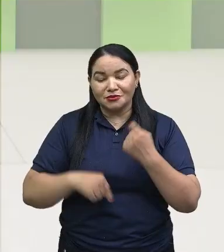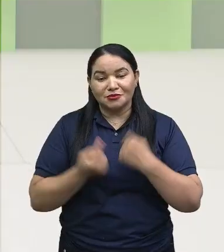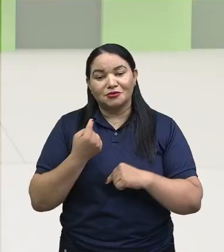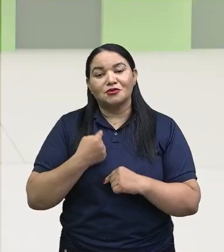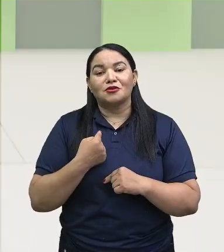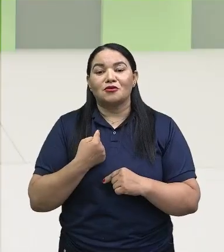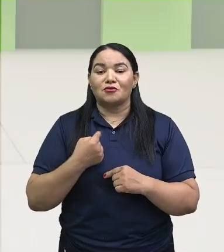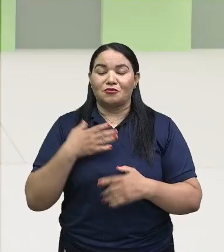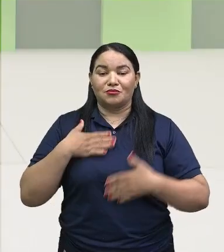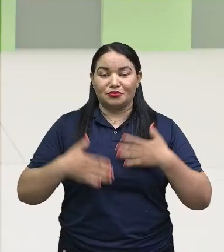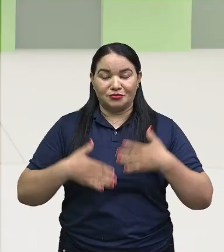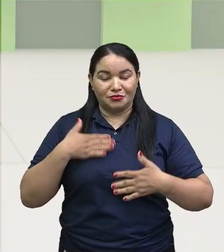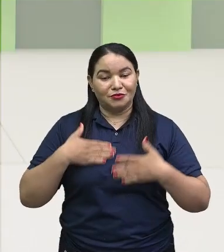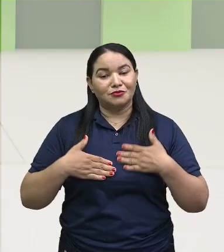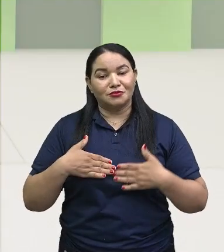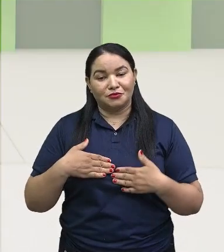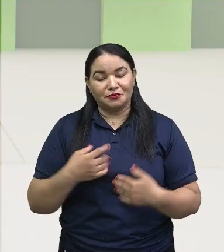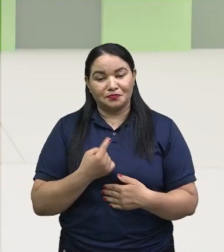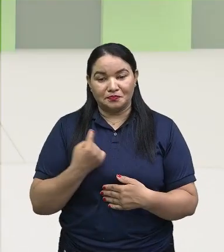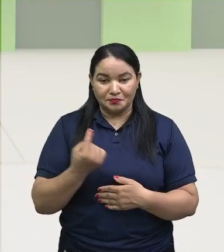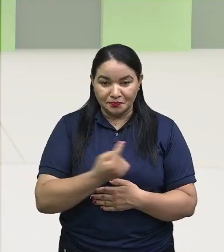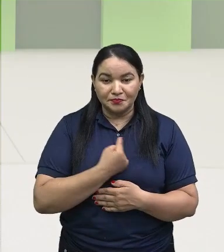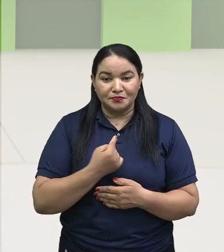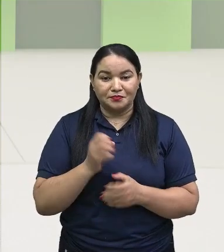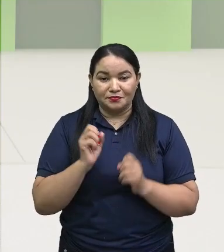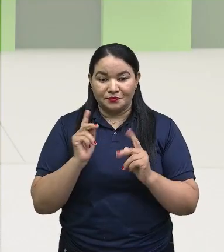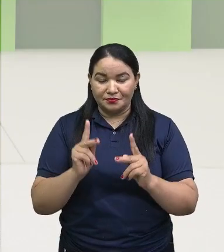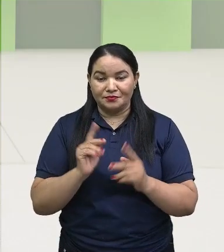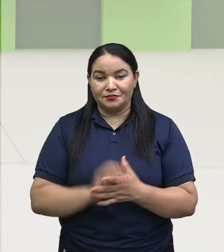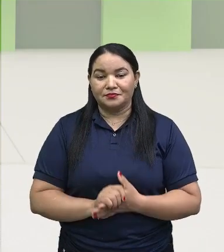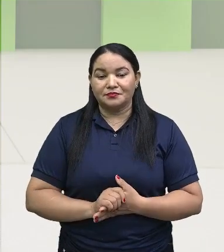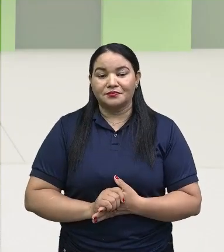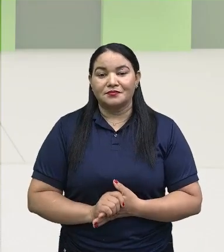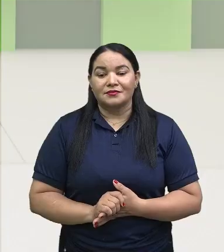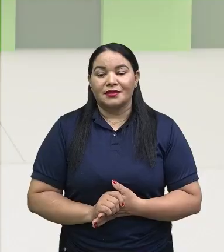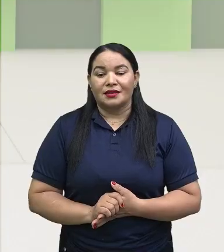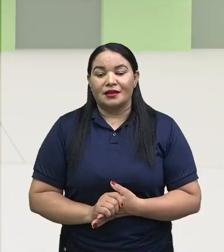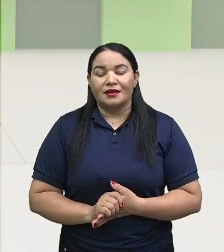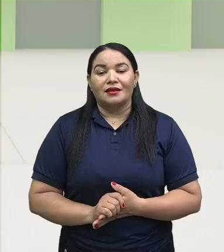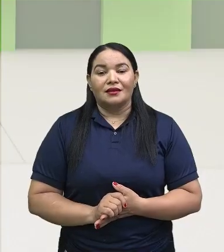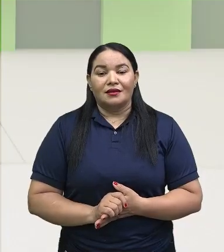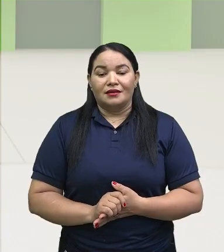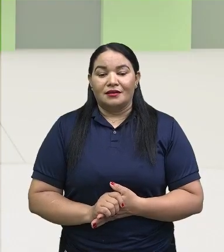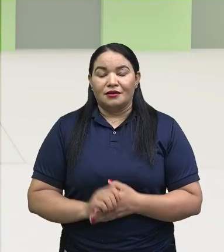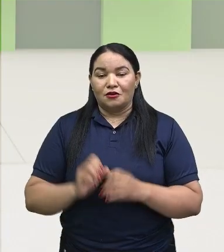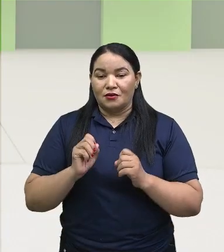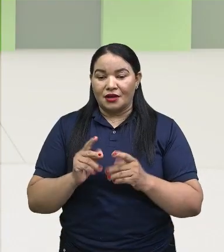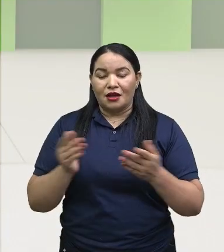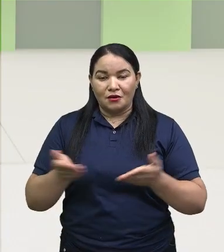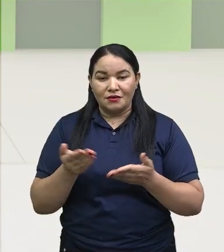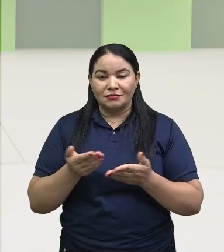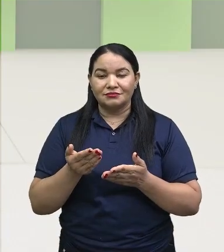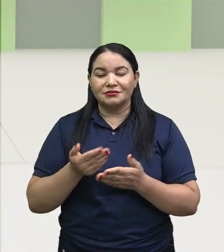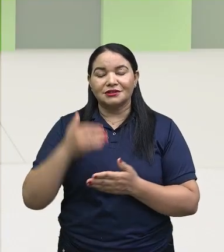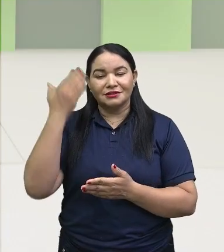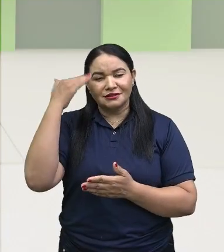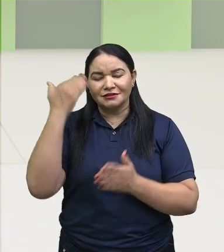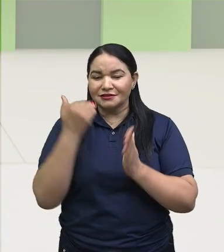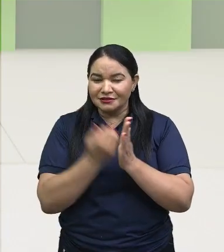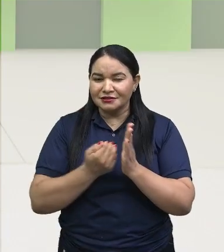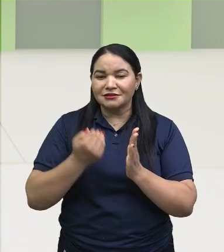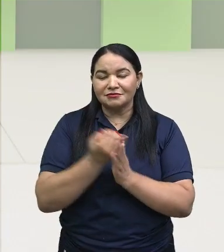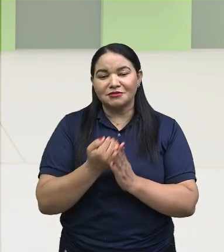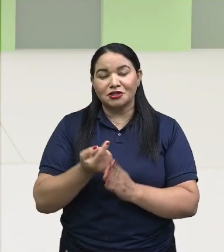do organismo, né? São funções ali que o nosso corpo desempenha, tá bom? Muito bem. E para a gente compreender um pouco melhor sobre os